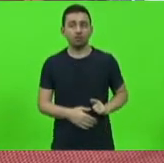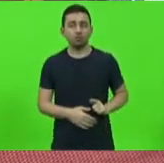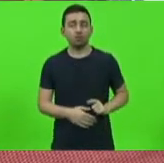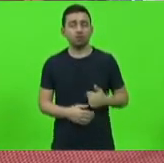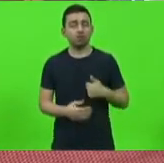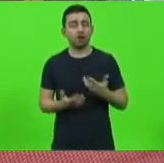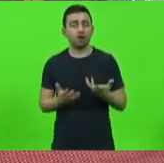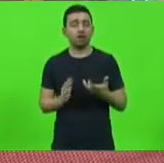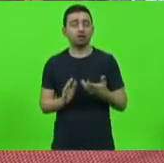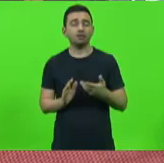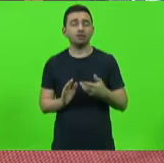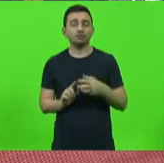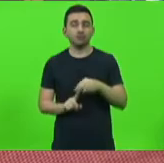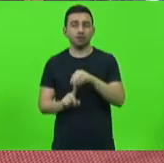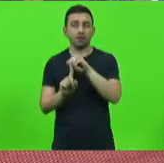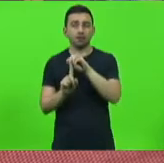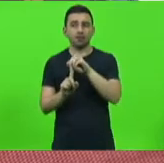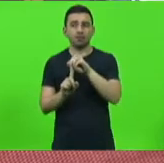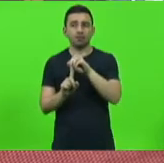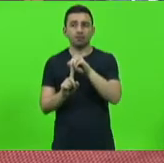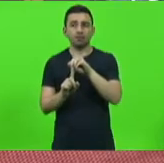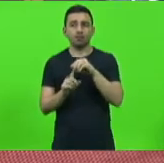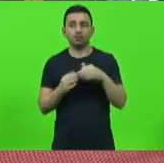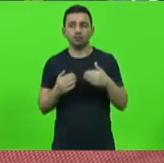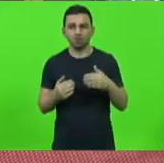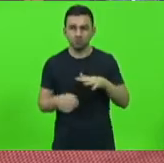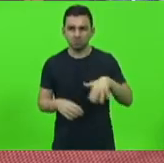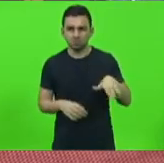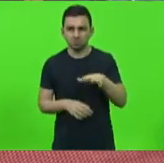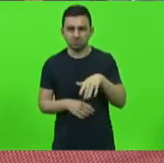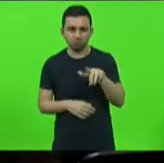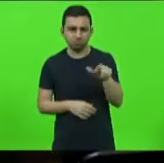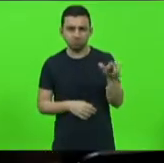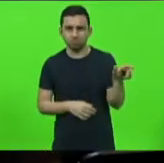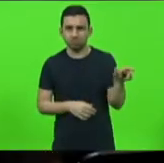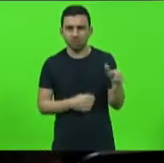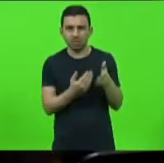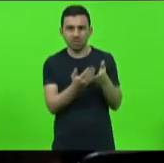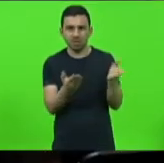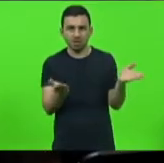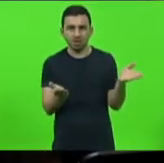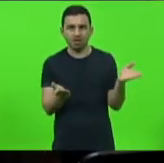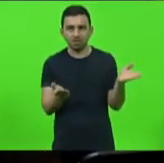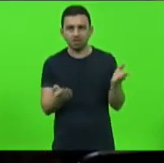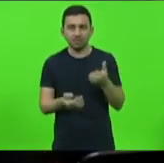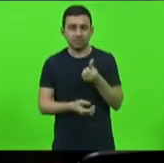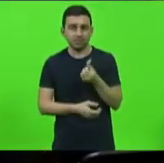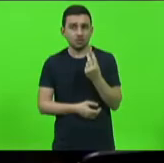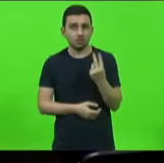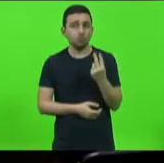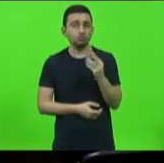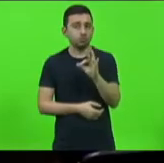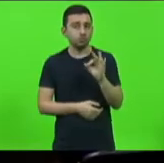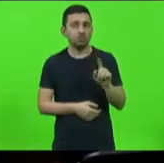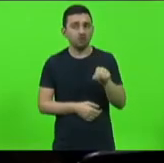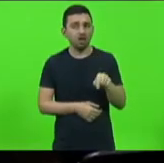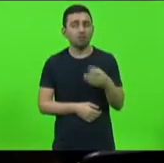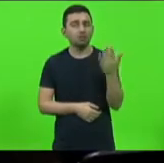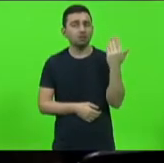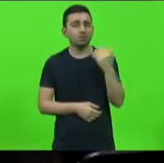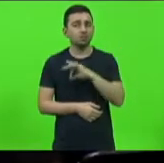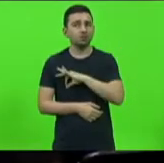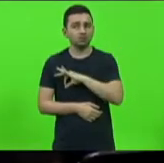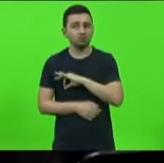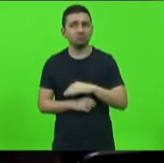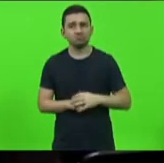que hoje, dos cadetes que tem lá, 62% eram praças. E eu quero deixar